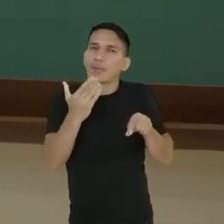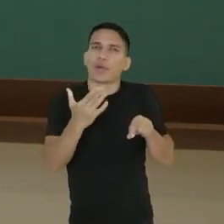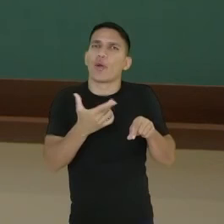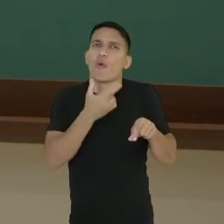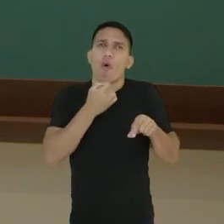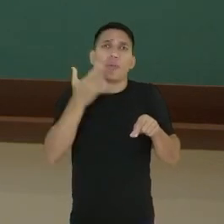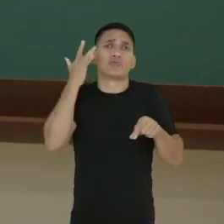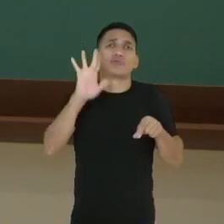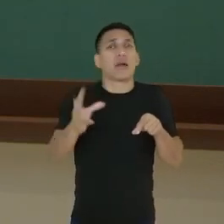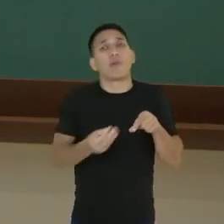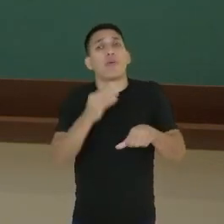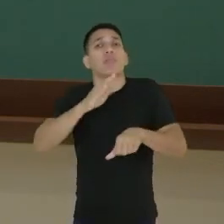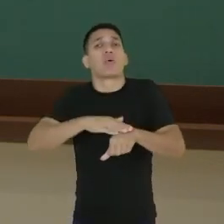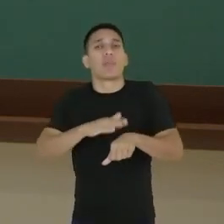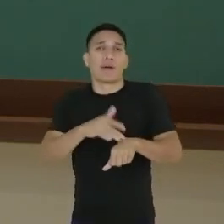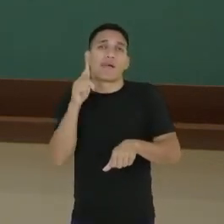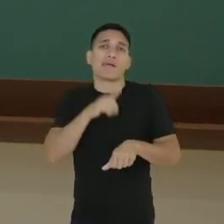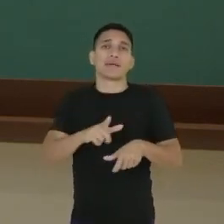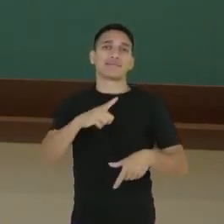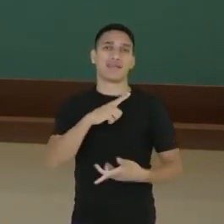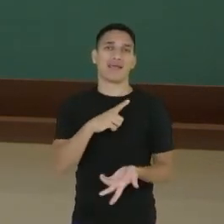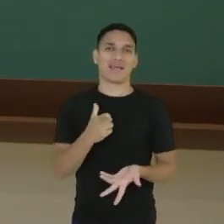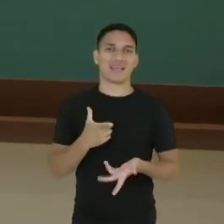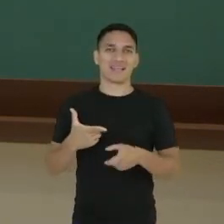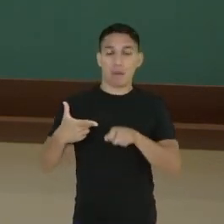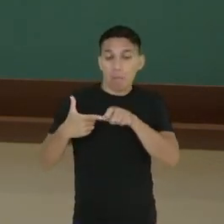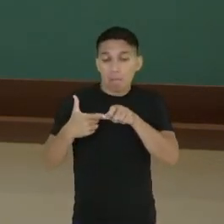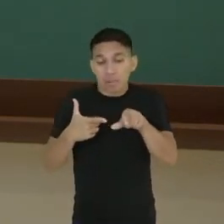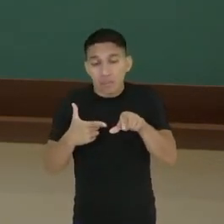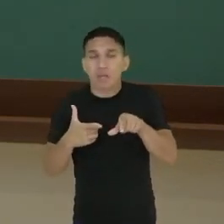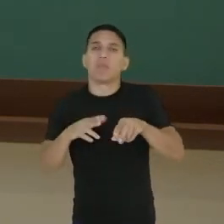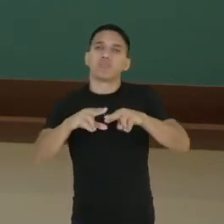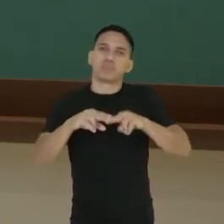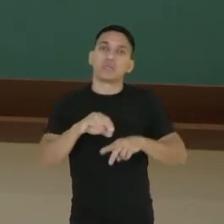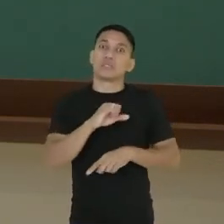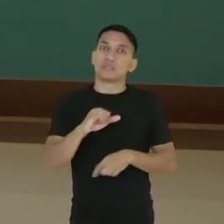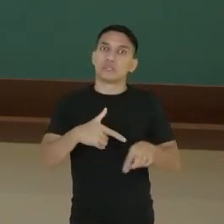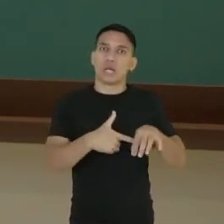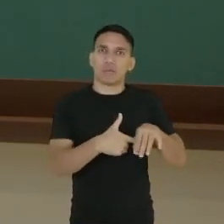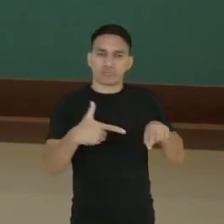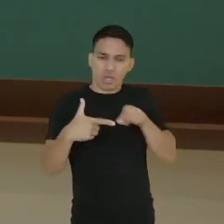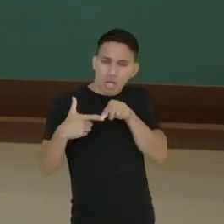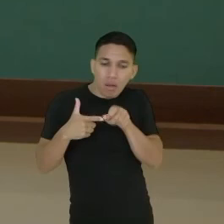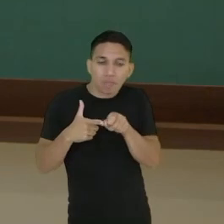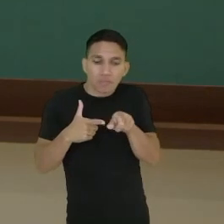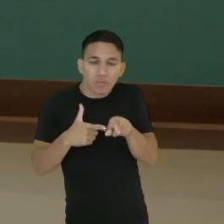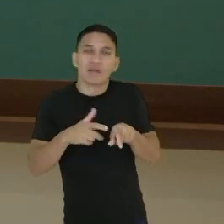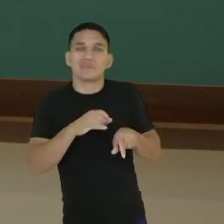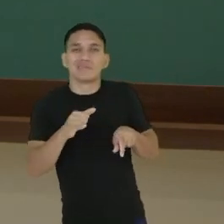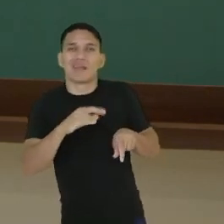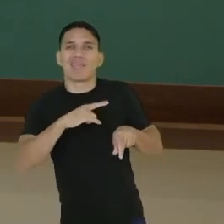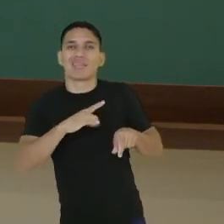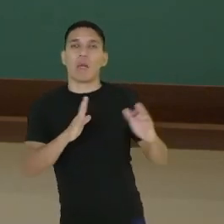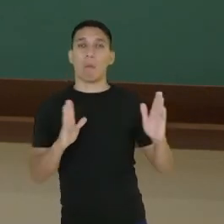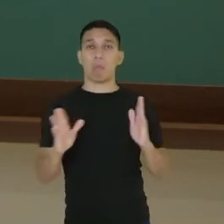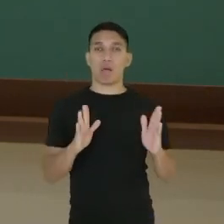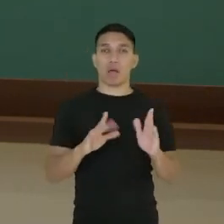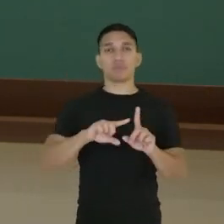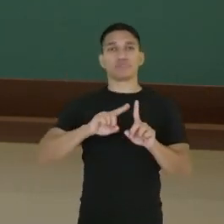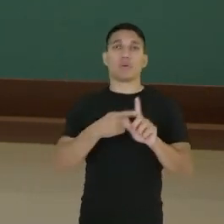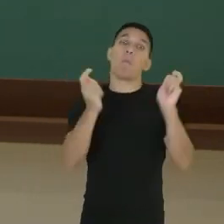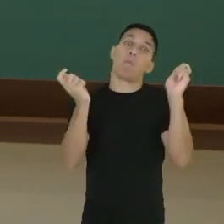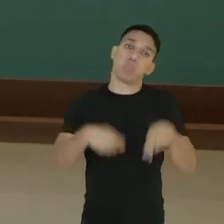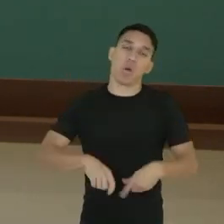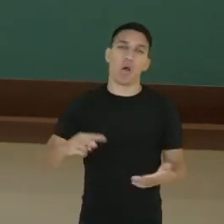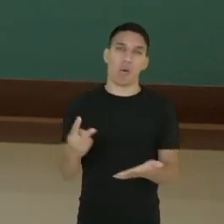momento da relação sexual que está saindo essa gotinha. Então, se tiver espermatozoides e a mulher estiver no seu período fértil, pode sim ocorrer